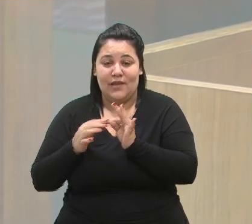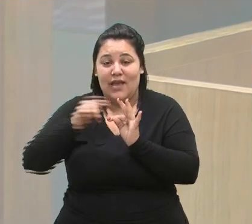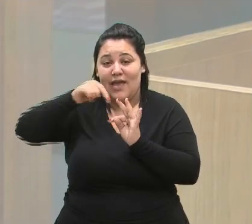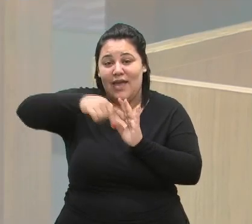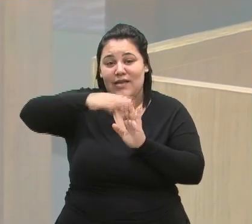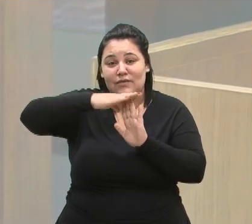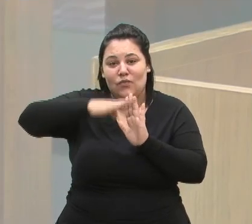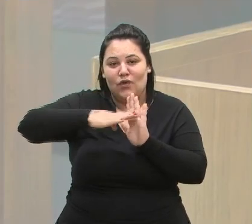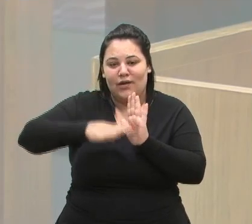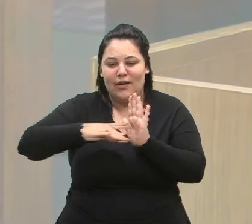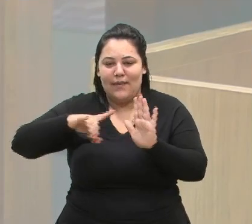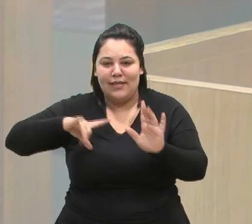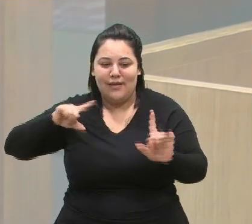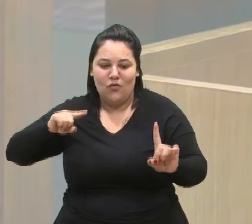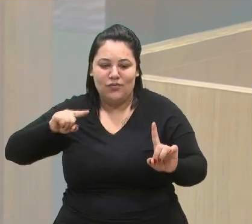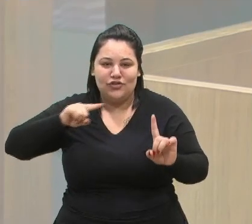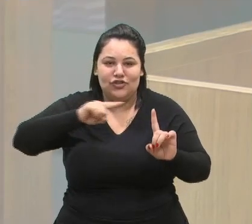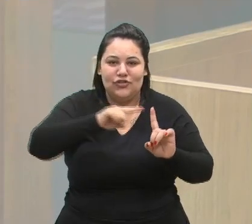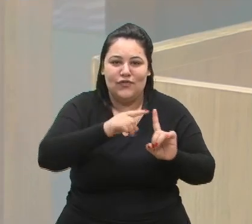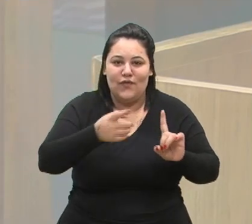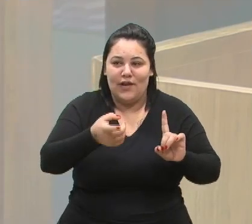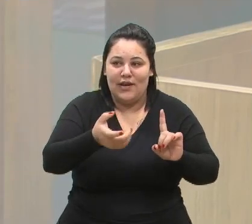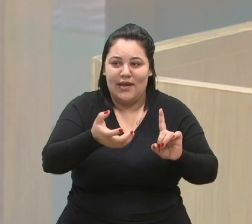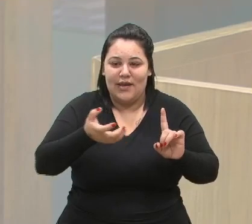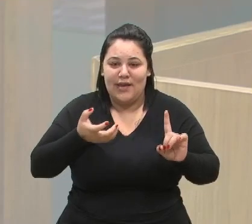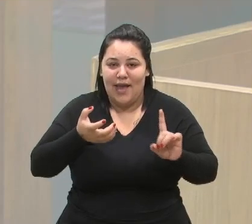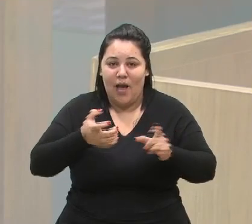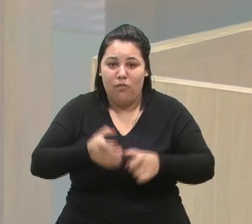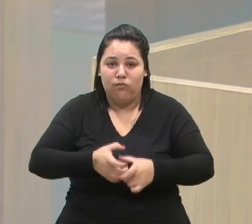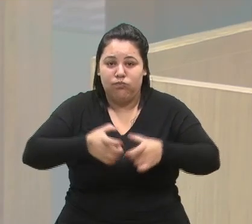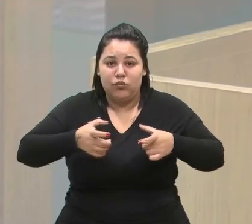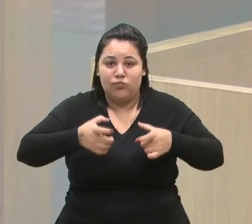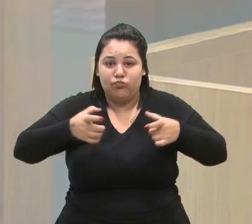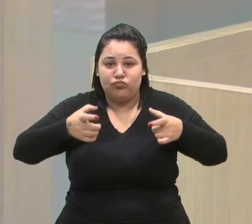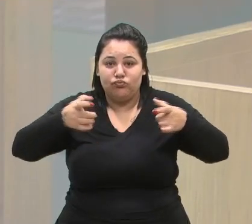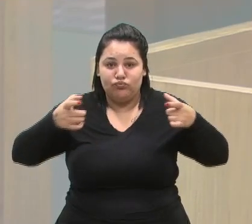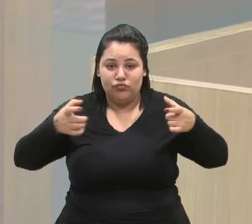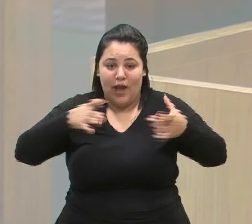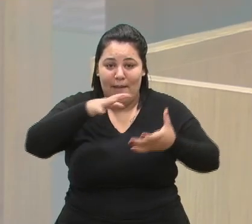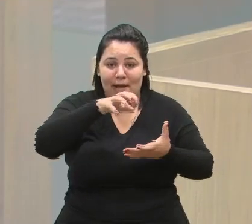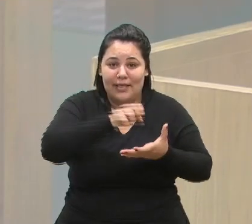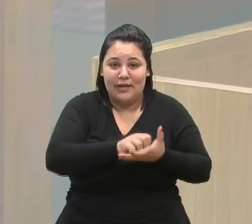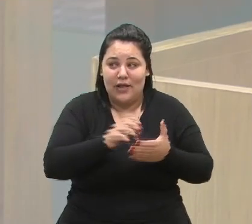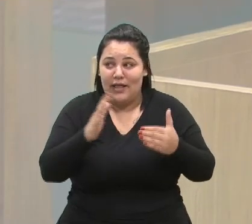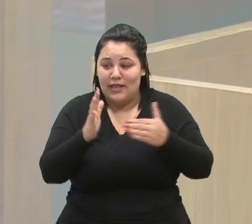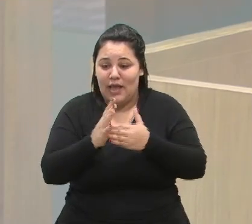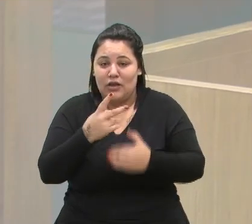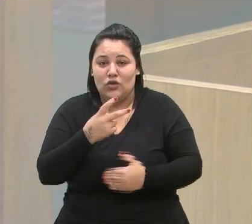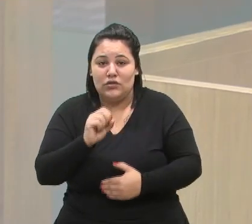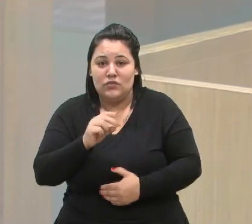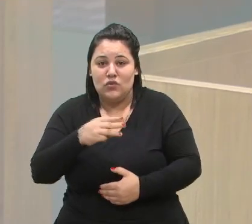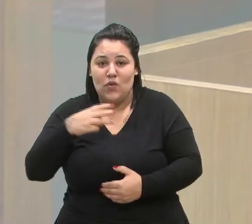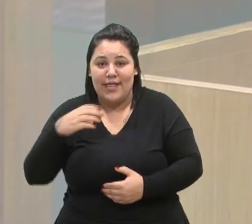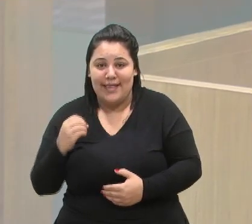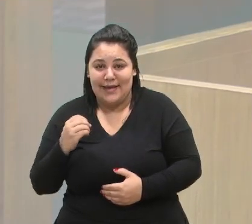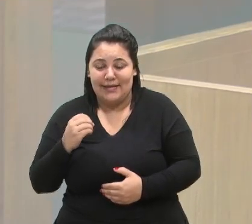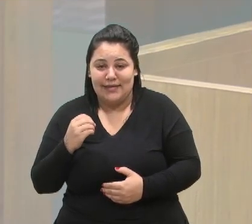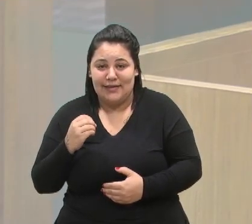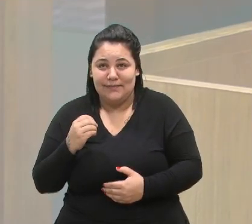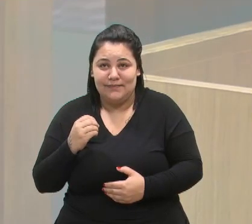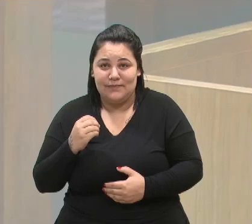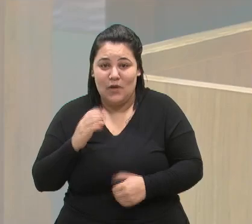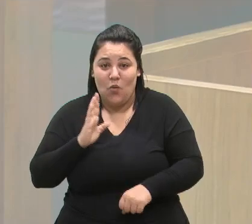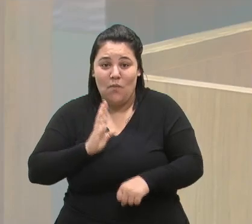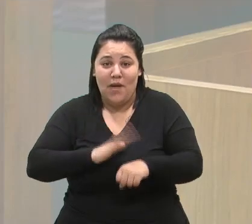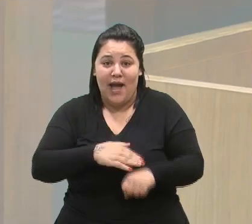programa visa triplicar as matrículas até 2030, ultrapassando a marca de 3 milhões de